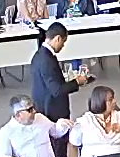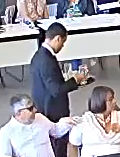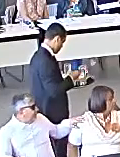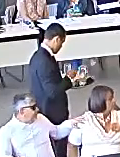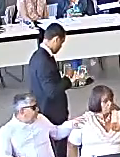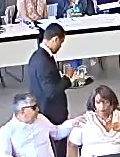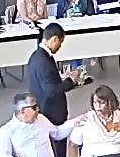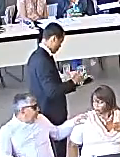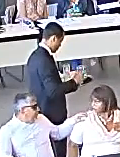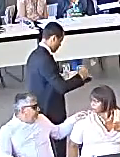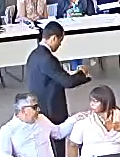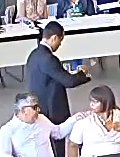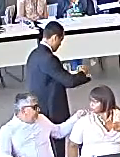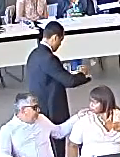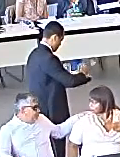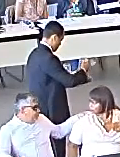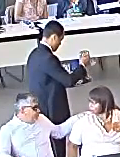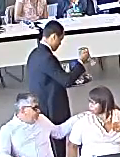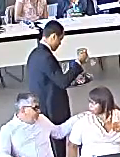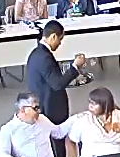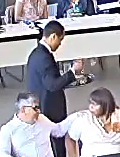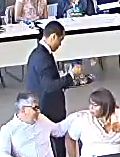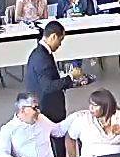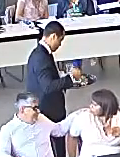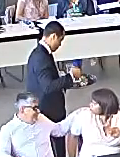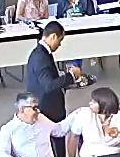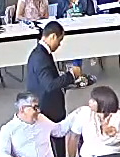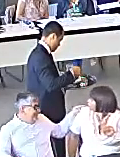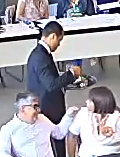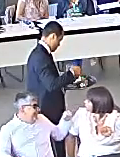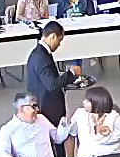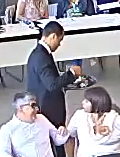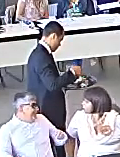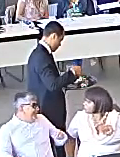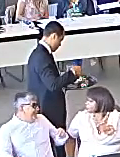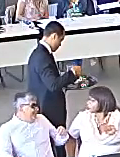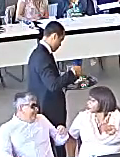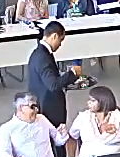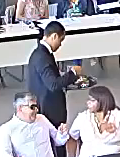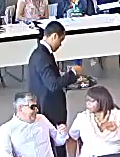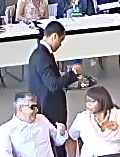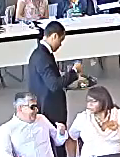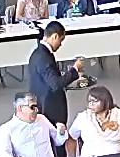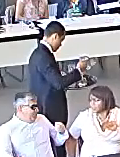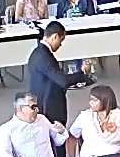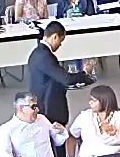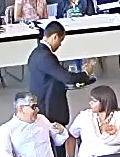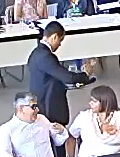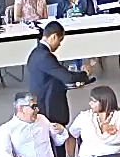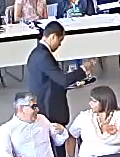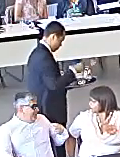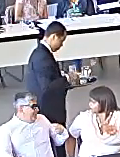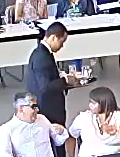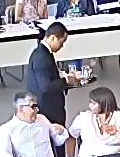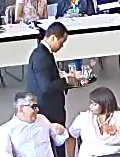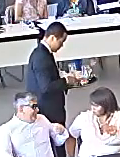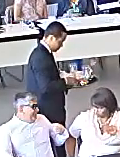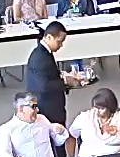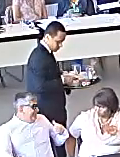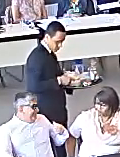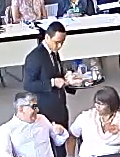discriminação atendimento prioritário direito à Vida direito à habilitação e reabilitação direito à